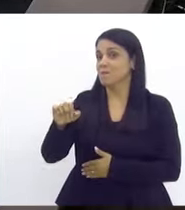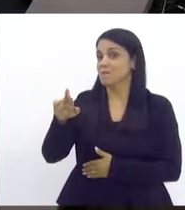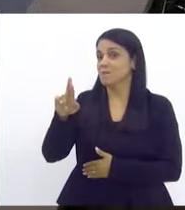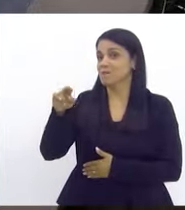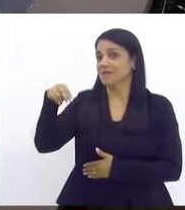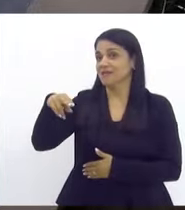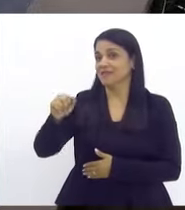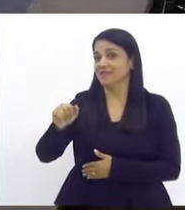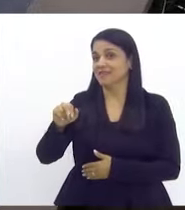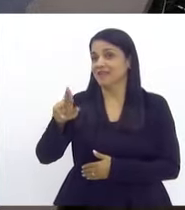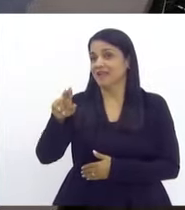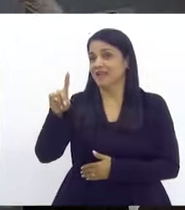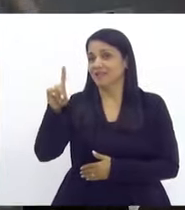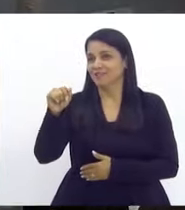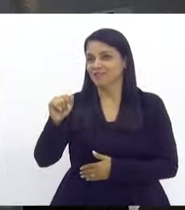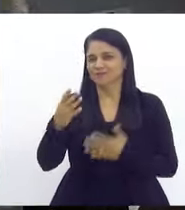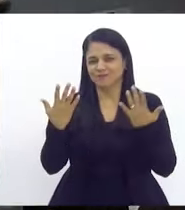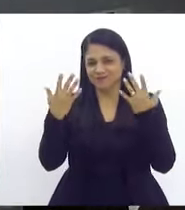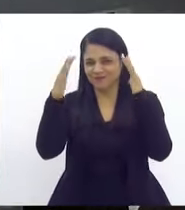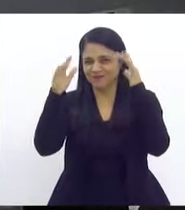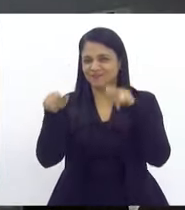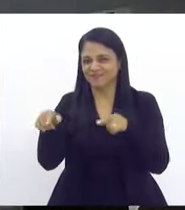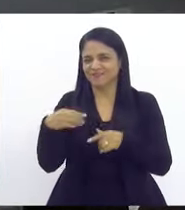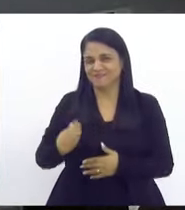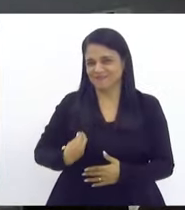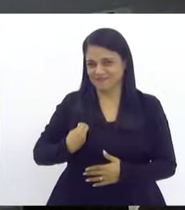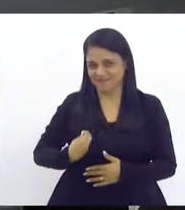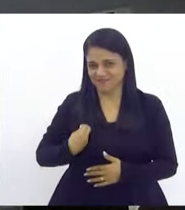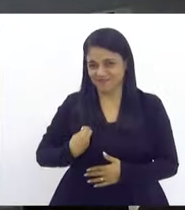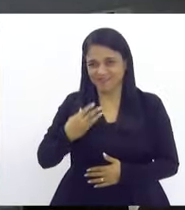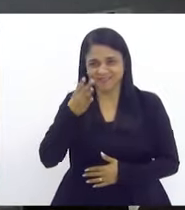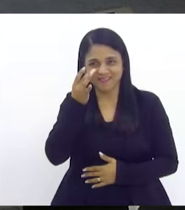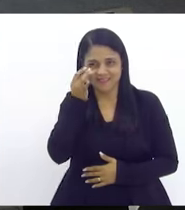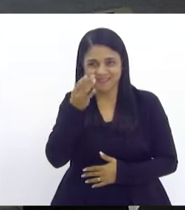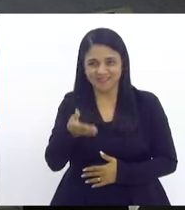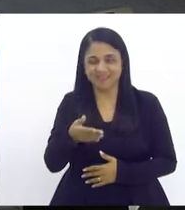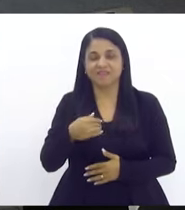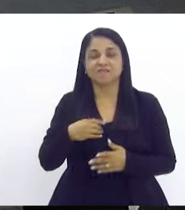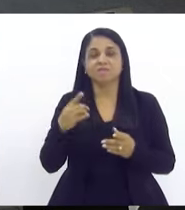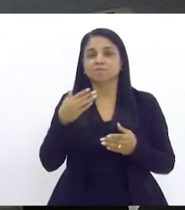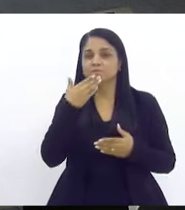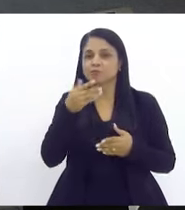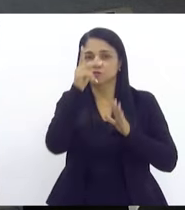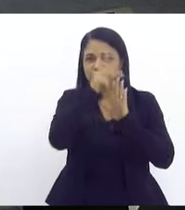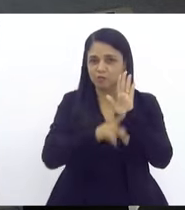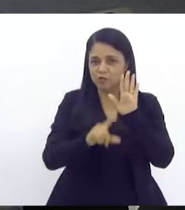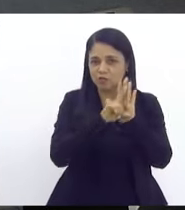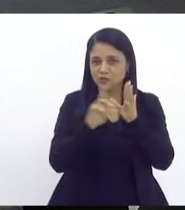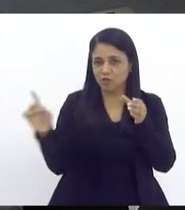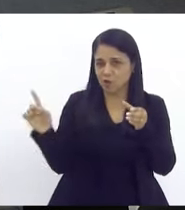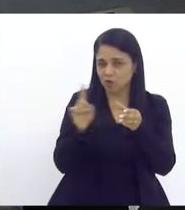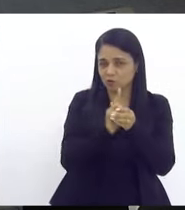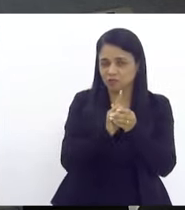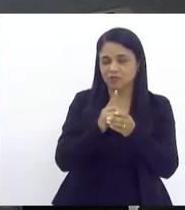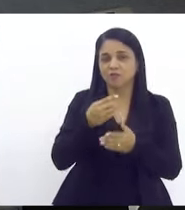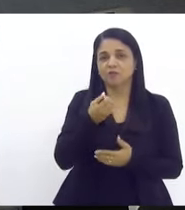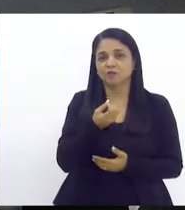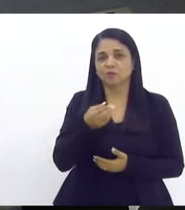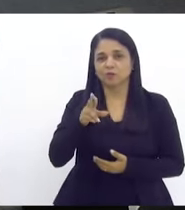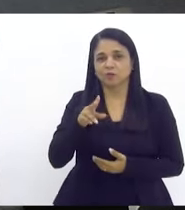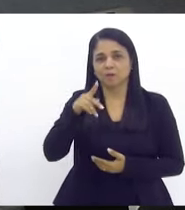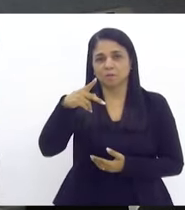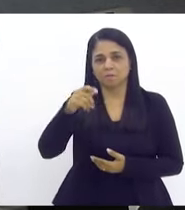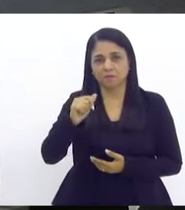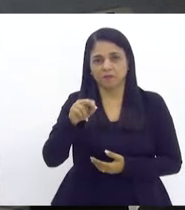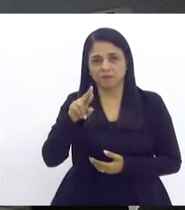Josimar. Saudar o Bernardo aí também, está presente. É, pedir coautoria da doutora Patrícia,